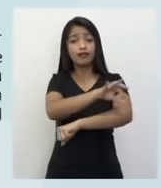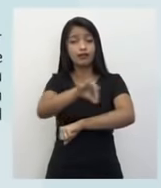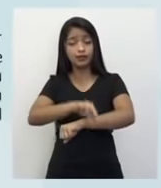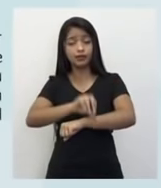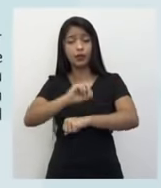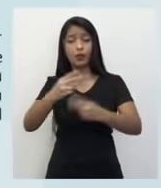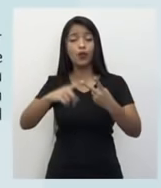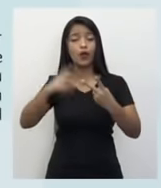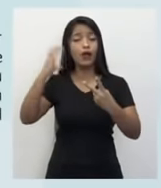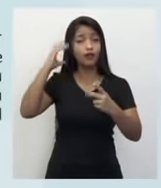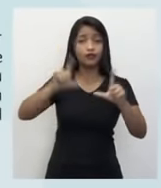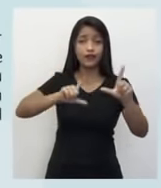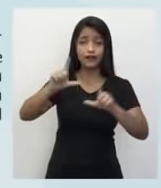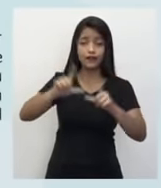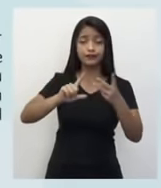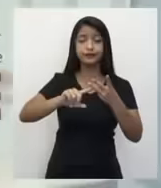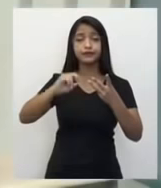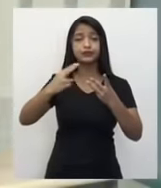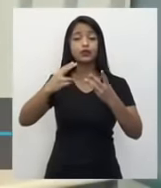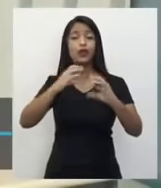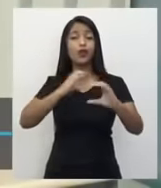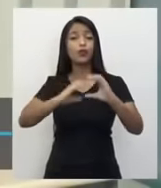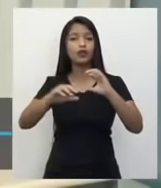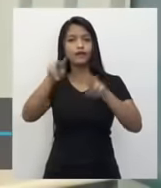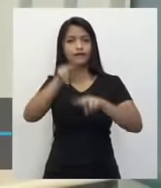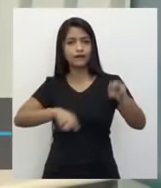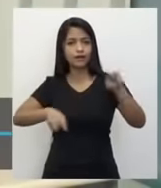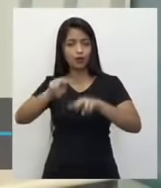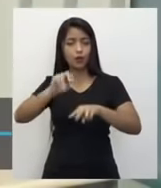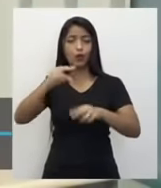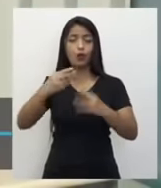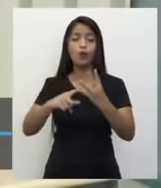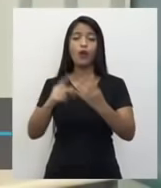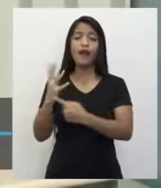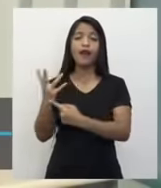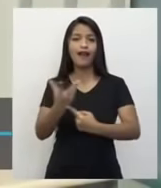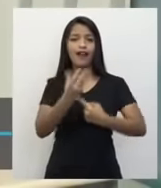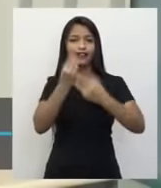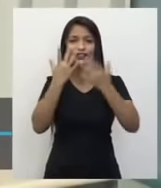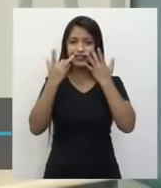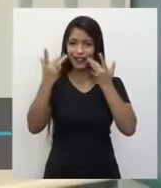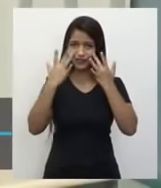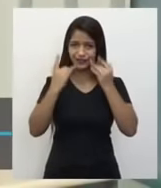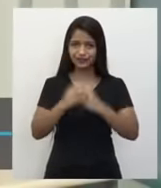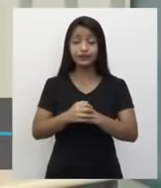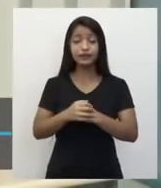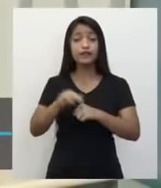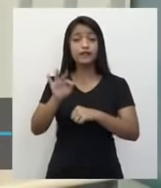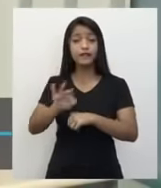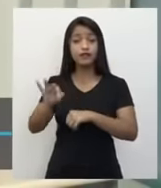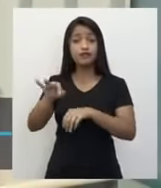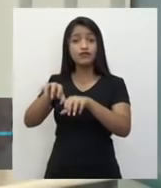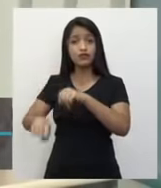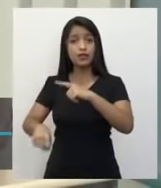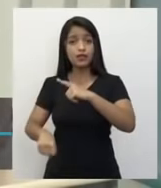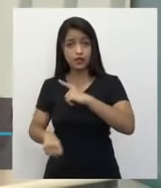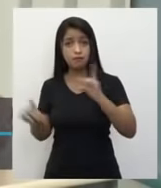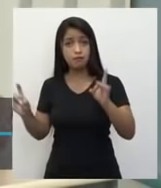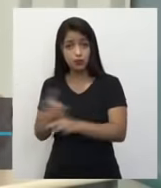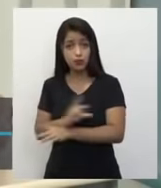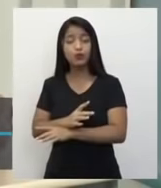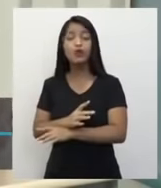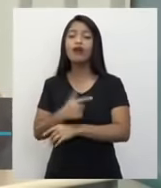social, audiovisual ou artes cênicas. Então, ele já é formado na faculdade nessas áreas e se torna um cenógrafo, tá?